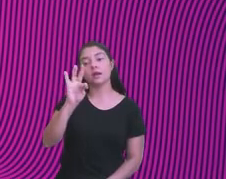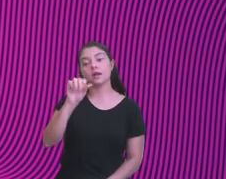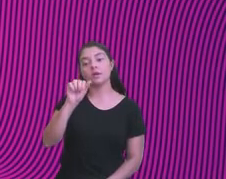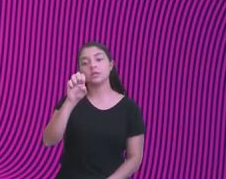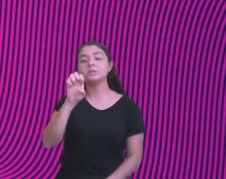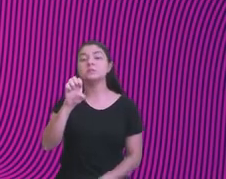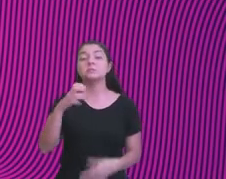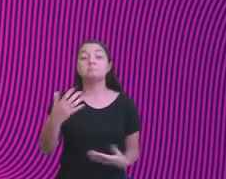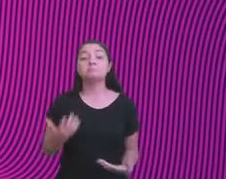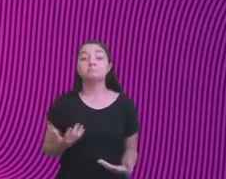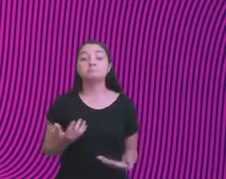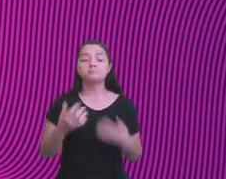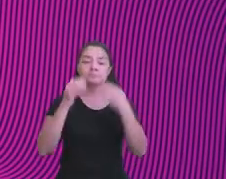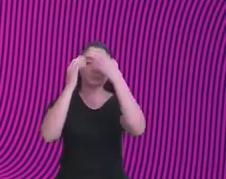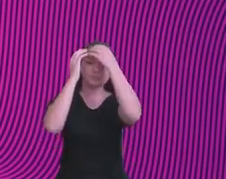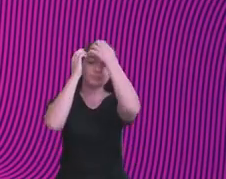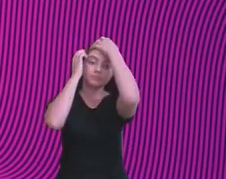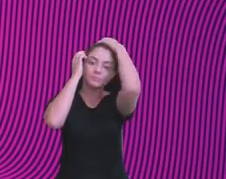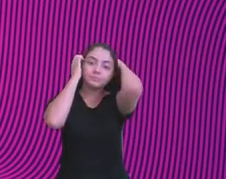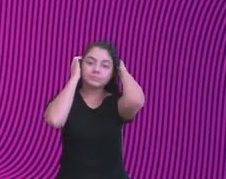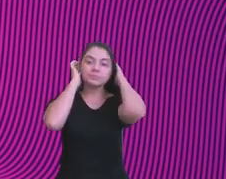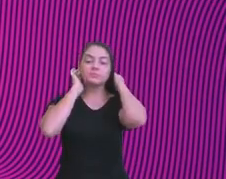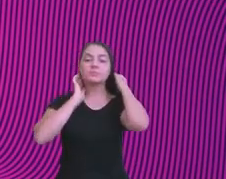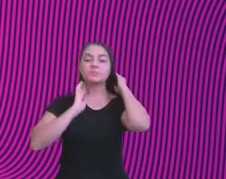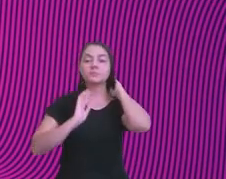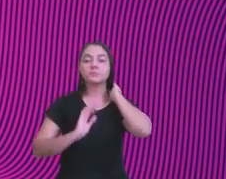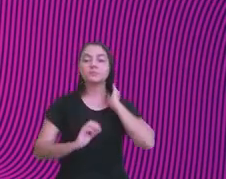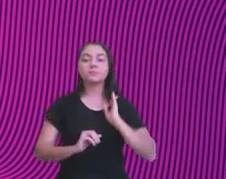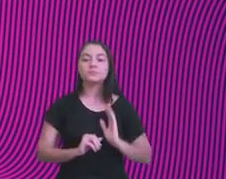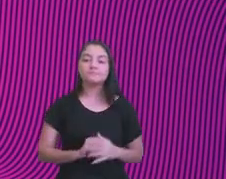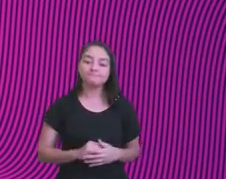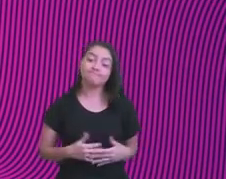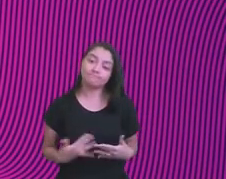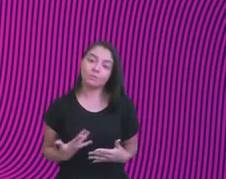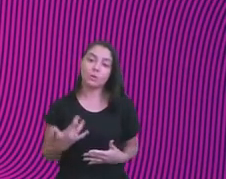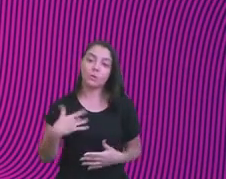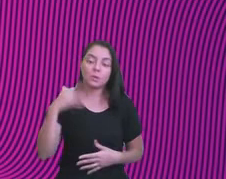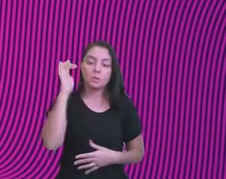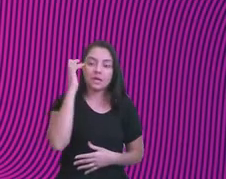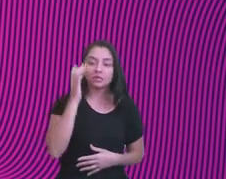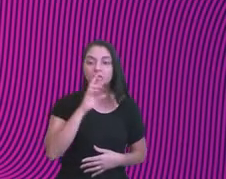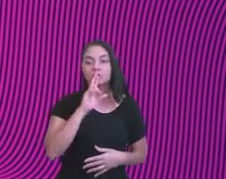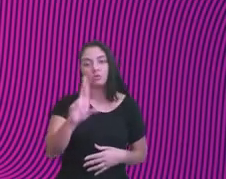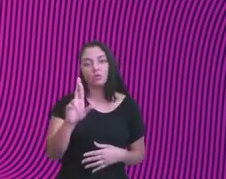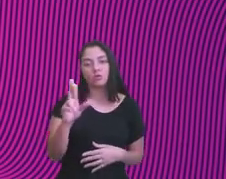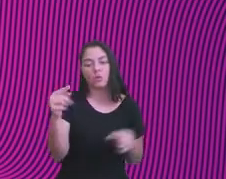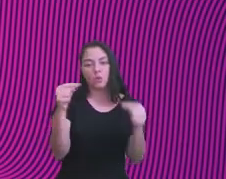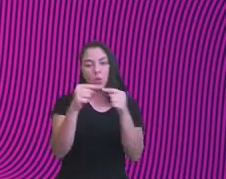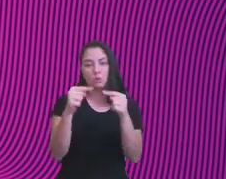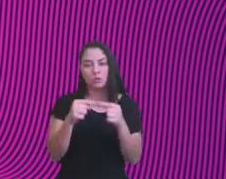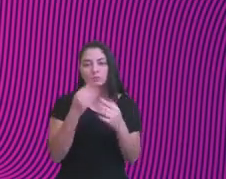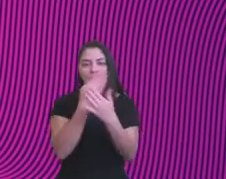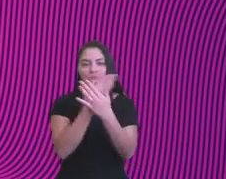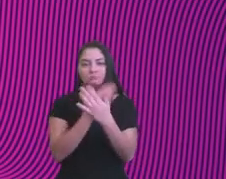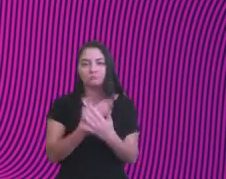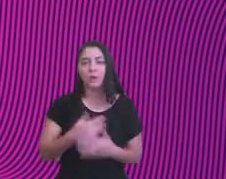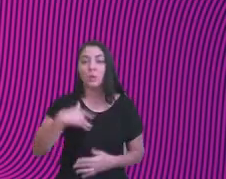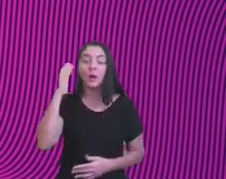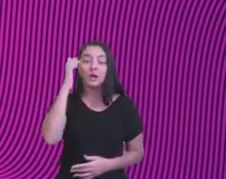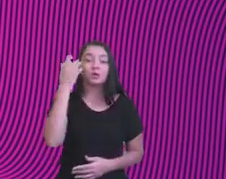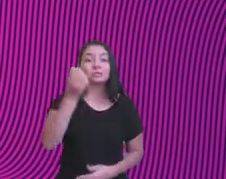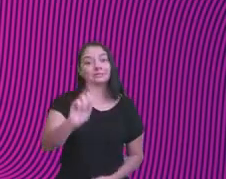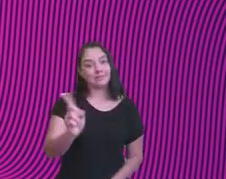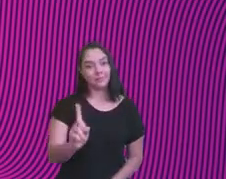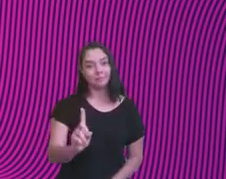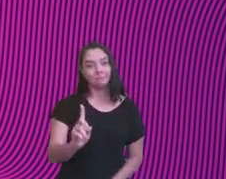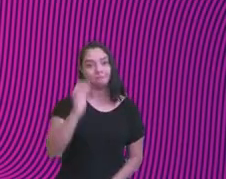Assim, eu acho que a resposta, né, assim, até pelos estudos mais atuais que a gente tem é não. Então, não traria benefício em